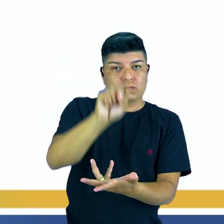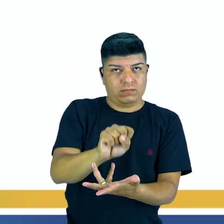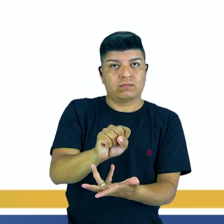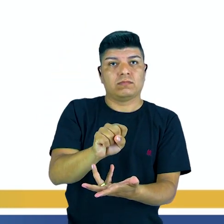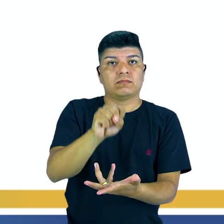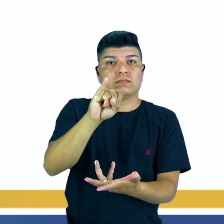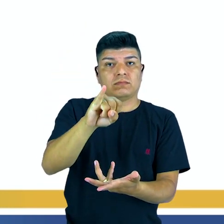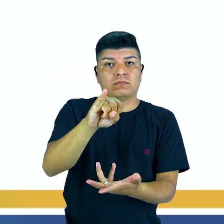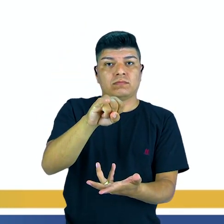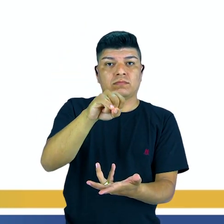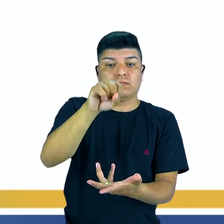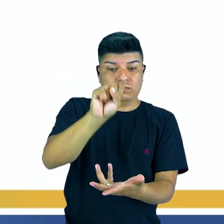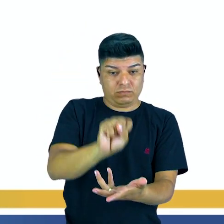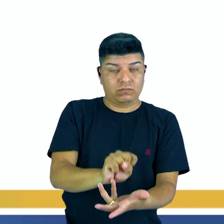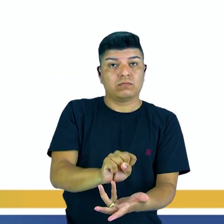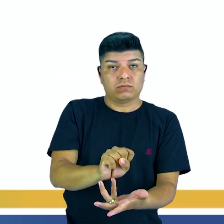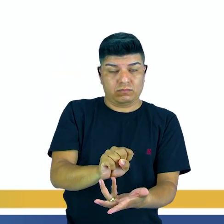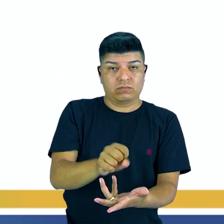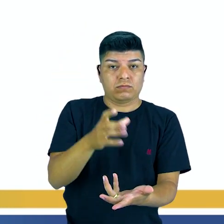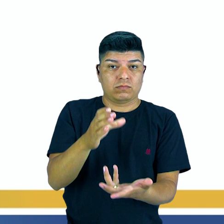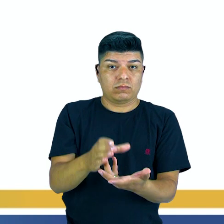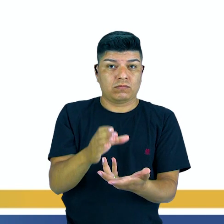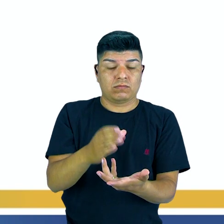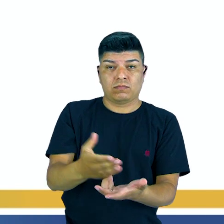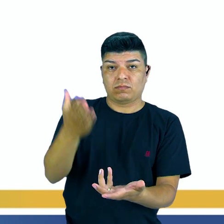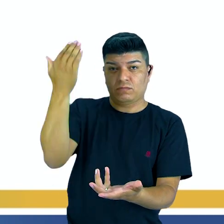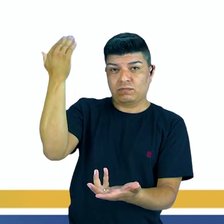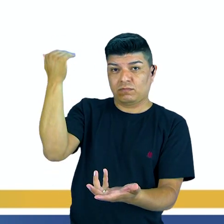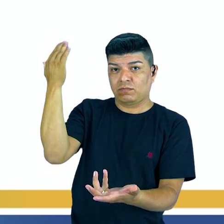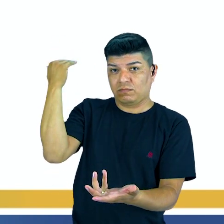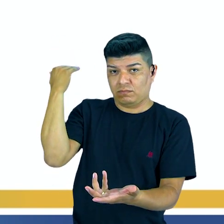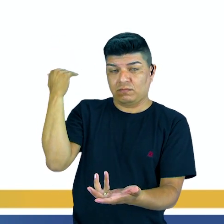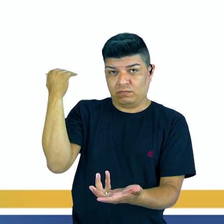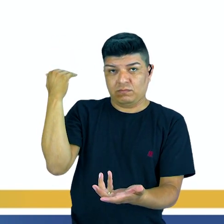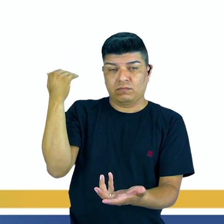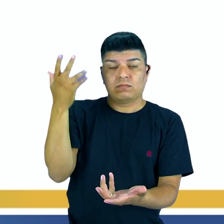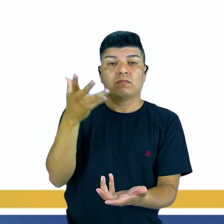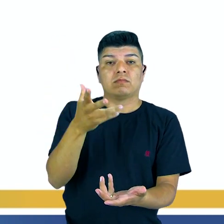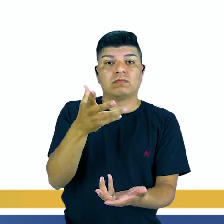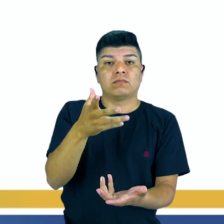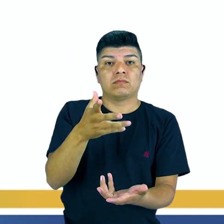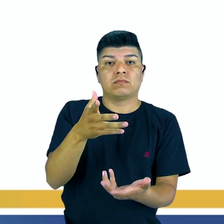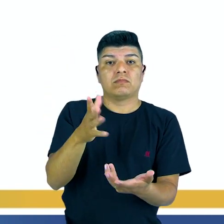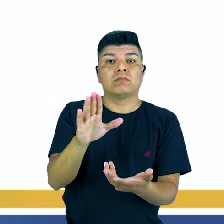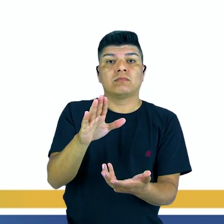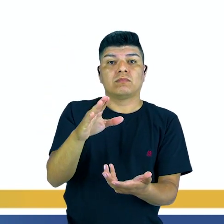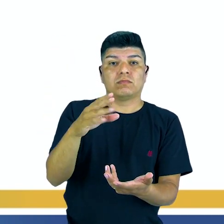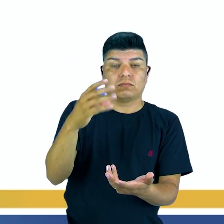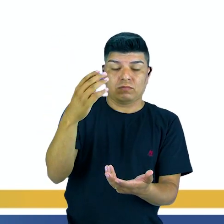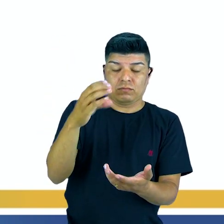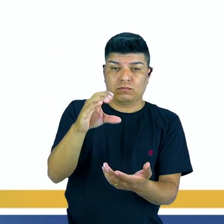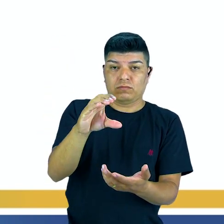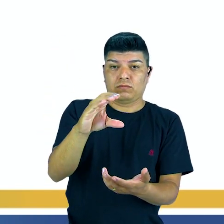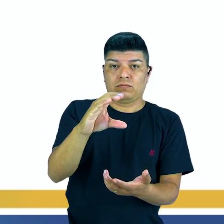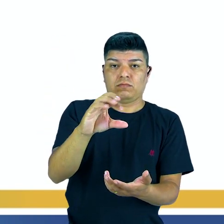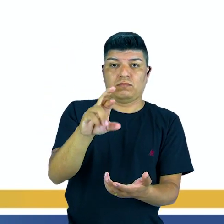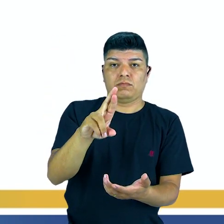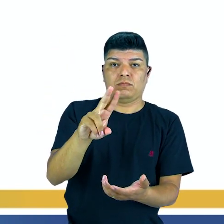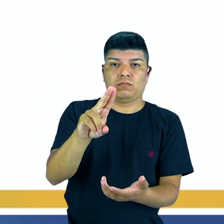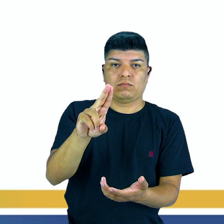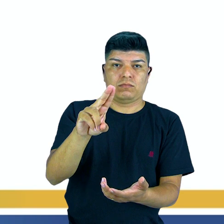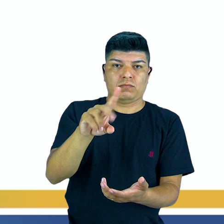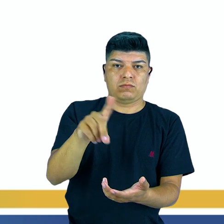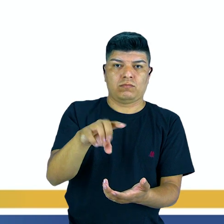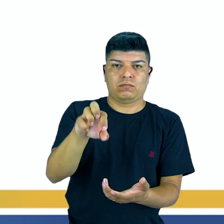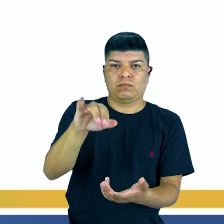estiver no hemisfério sul, a localização que os antigos faziam era pelo Cruzeiro do Sul. Pelo Cruzeiro do Sul, na